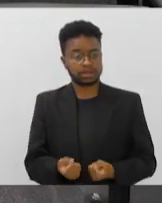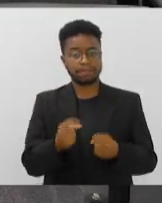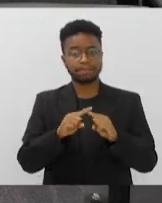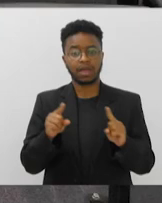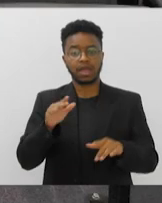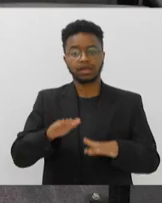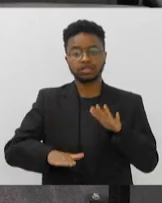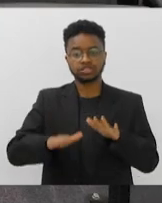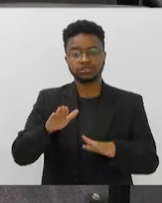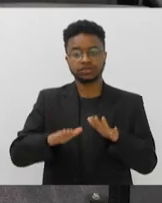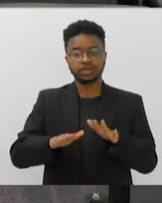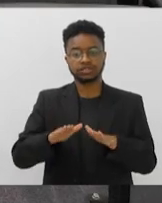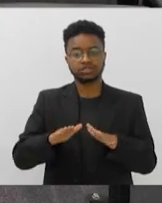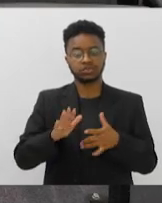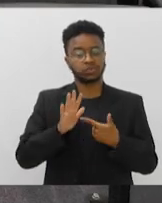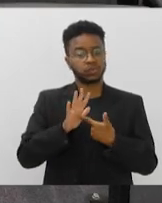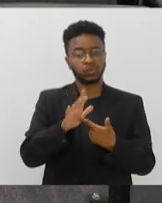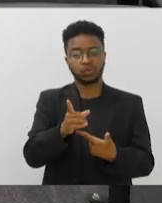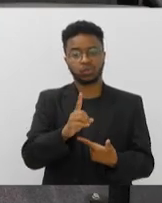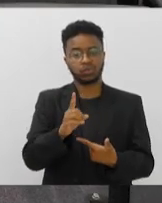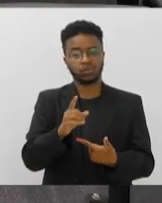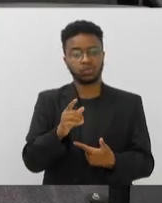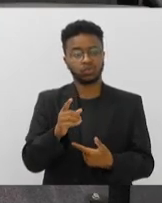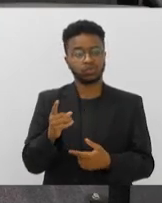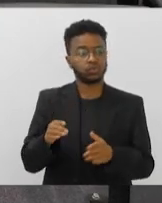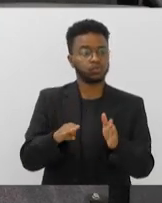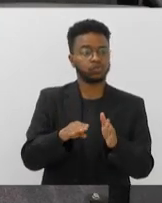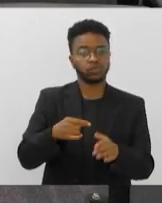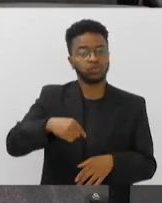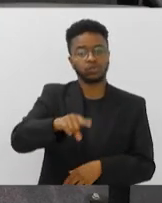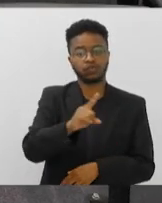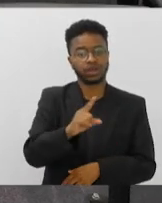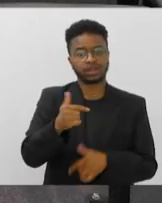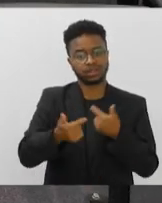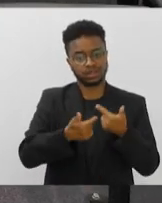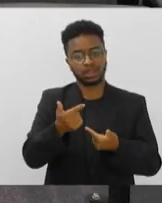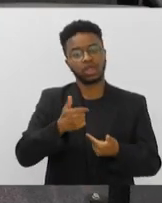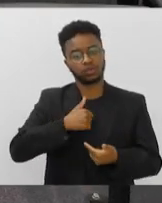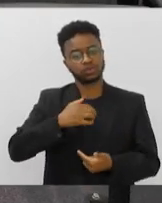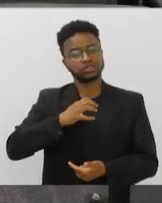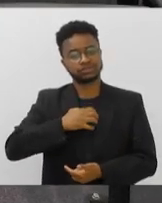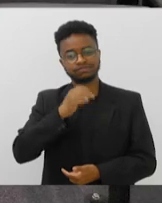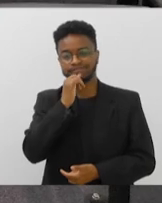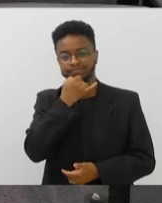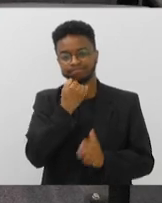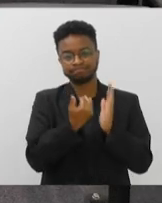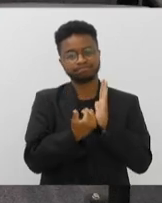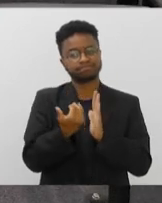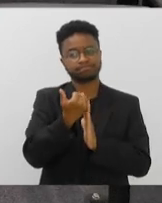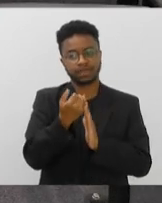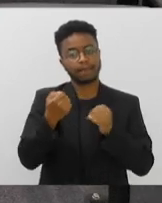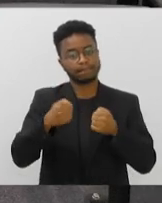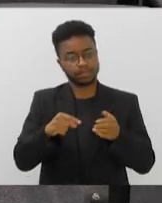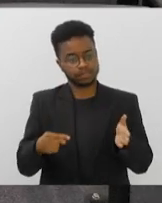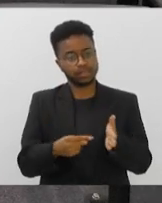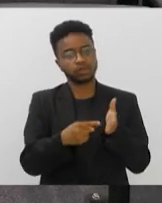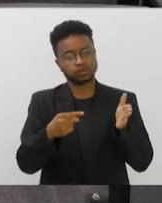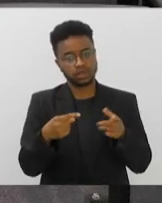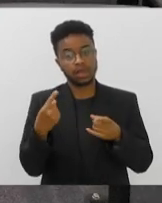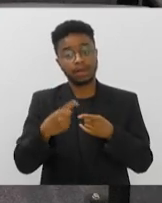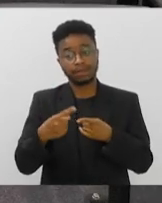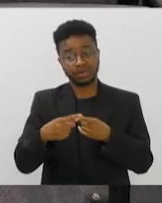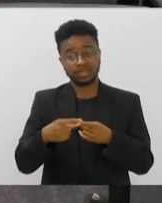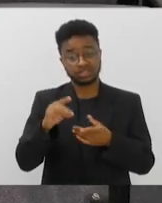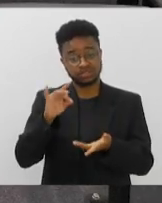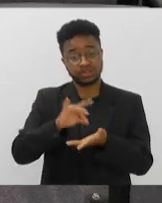vezes nem aparece para trabalhar isso me machuca mais ainda Tem que denunciar porque quem